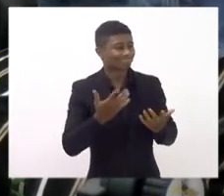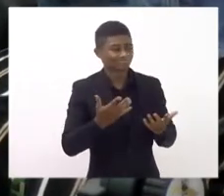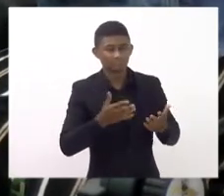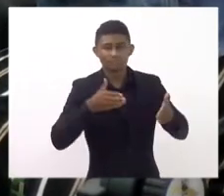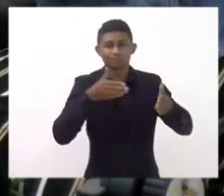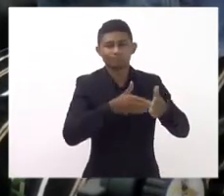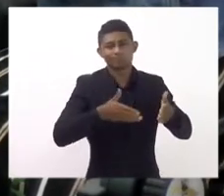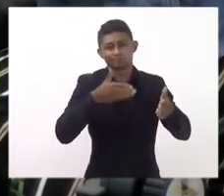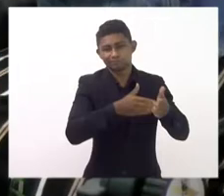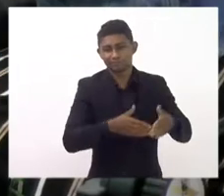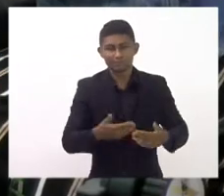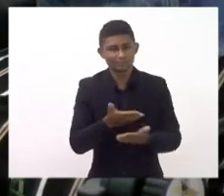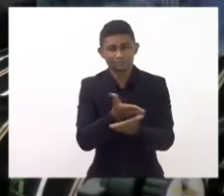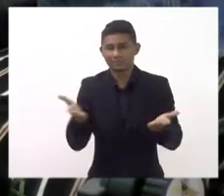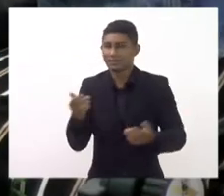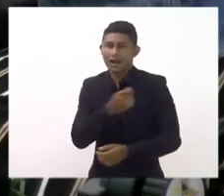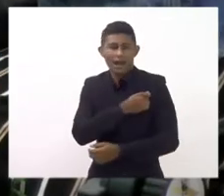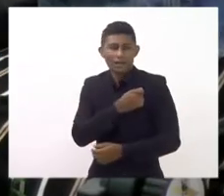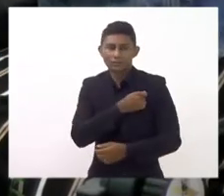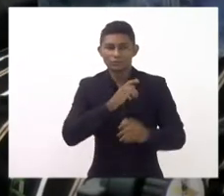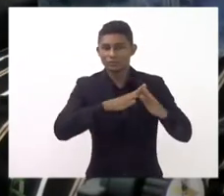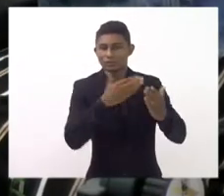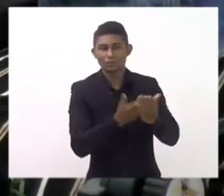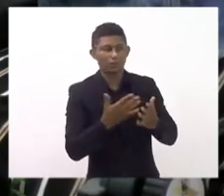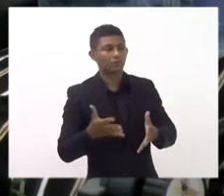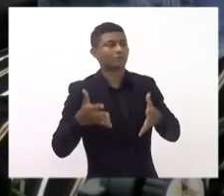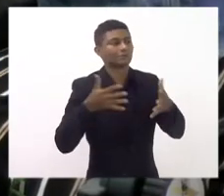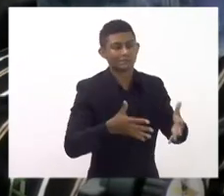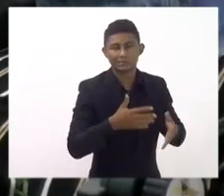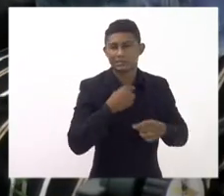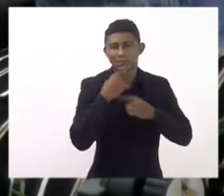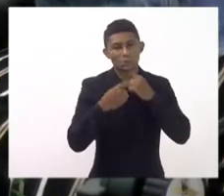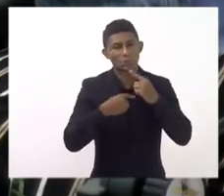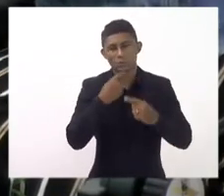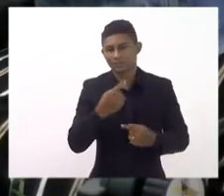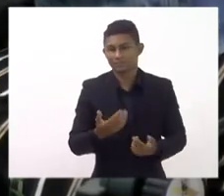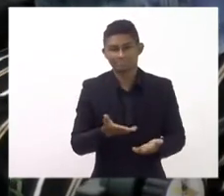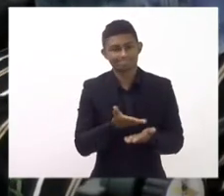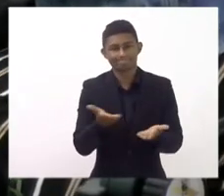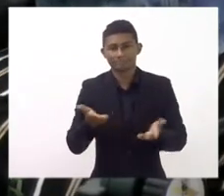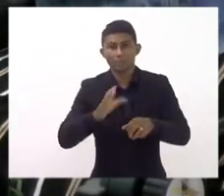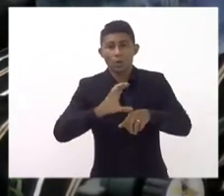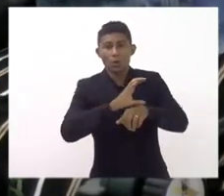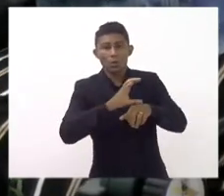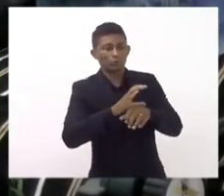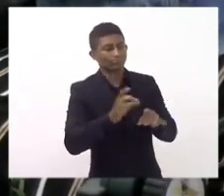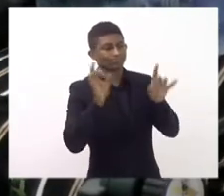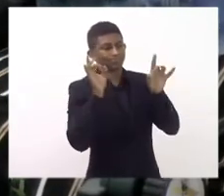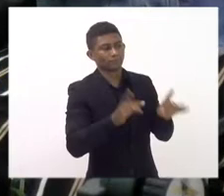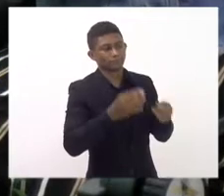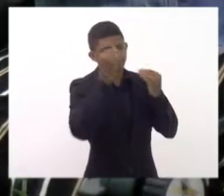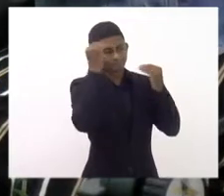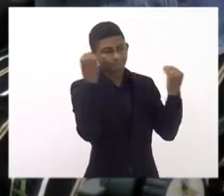Assim, muitos não conseguem chegar à instituição, abandonam o curso diante da fome de seus familiares.